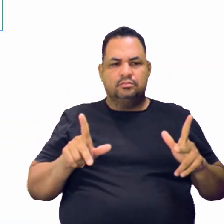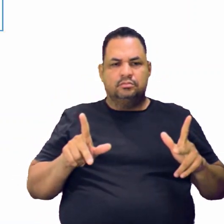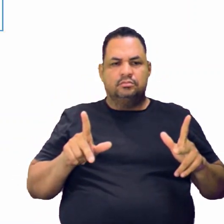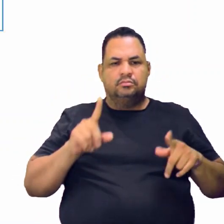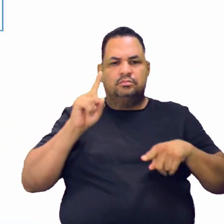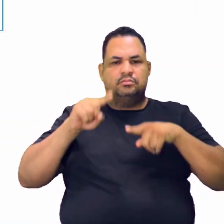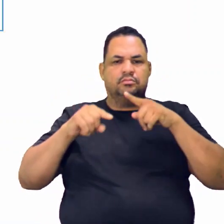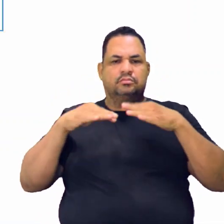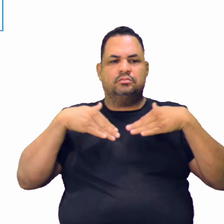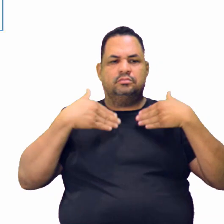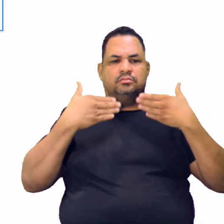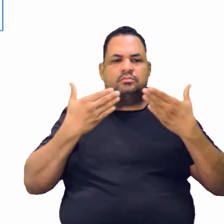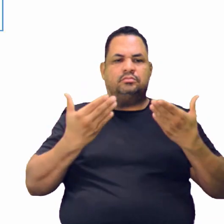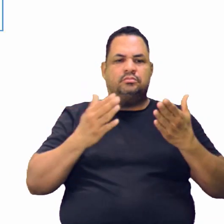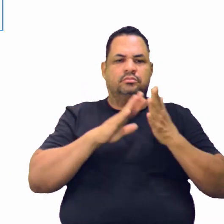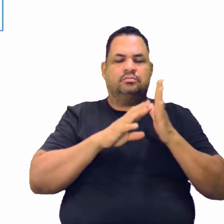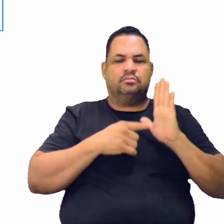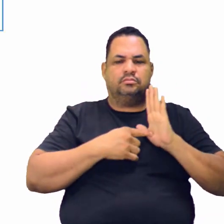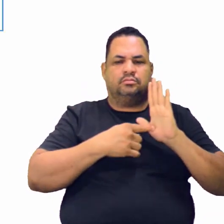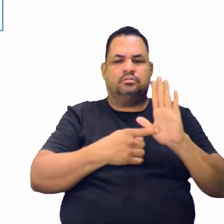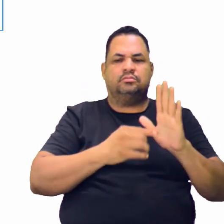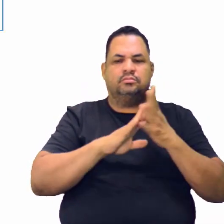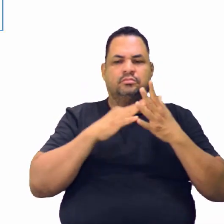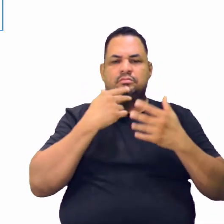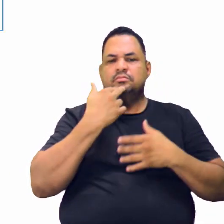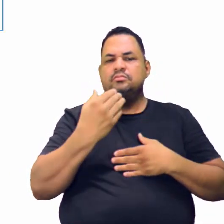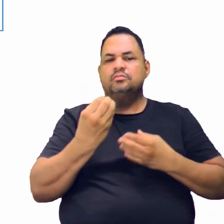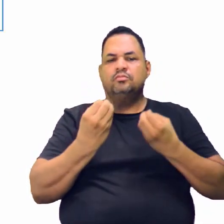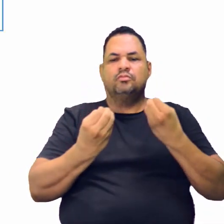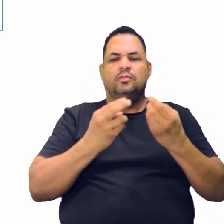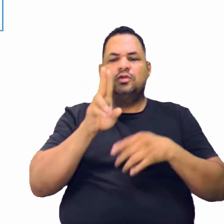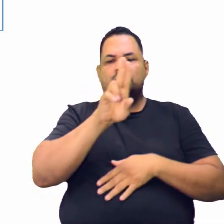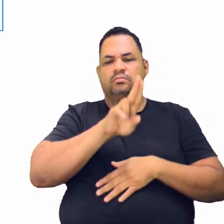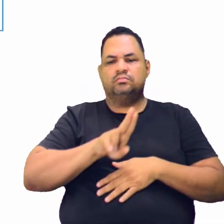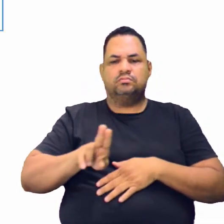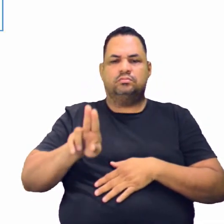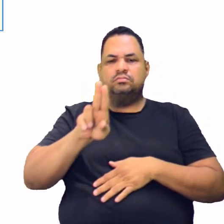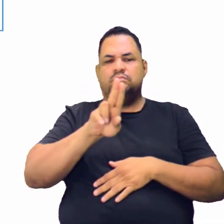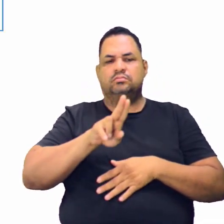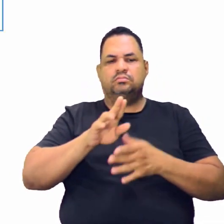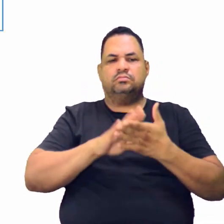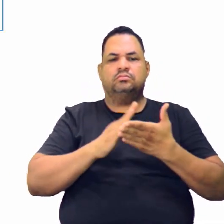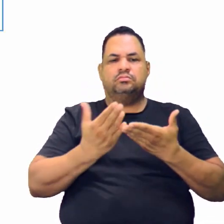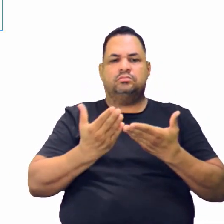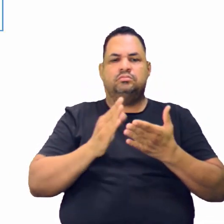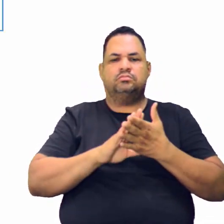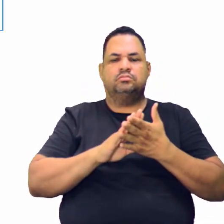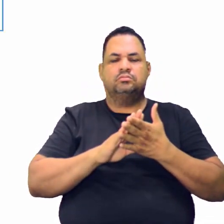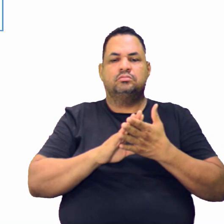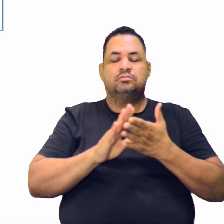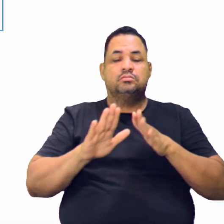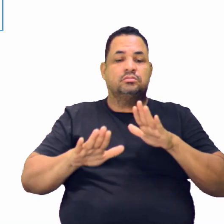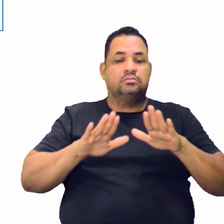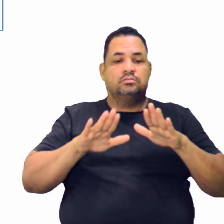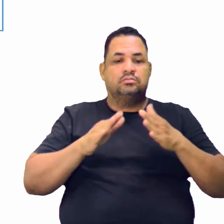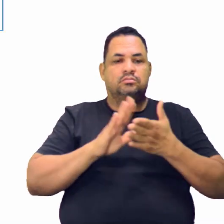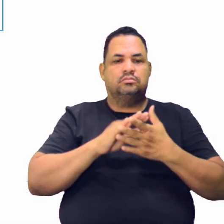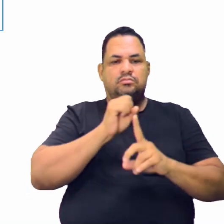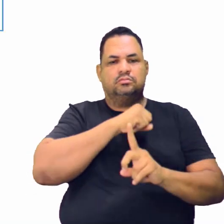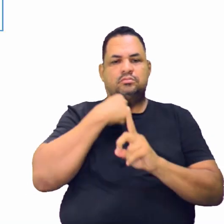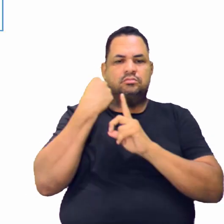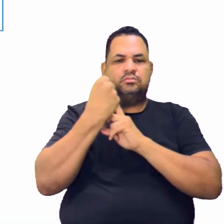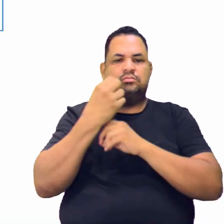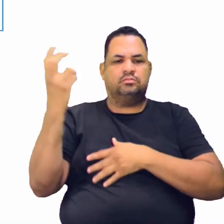né? Que apresenta a língua. Como que ela vai ser utilizada? De acordo com as condições sociais,